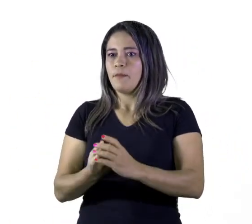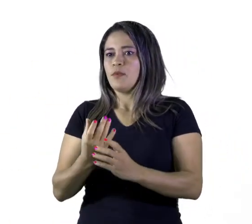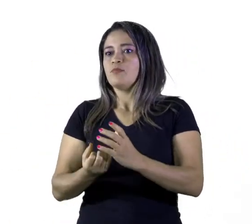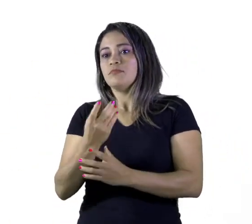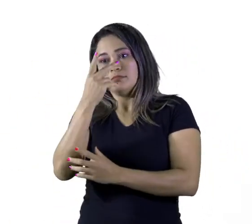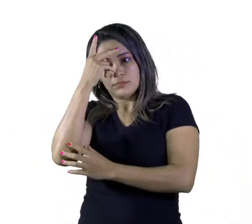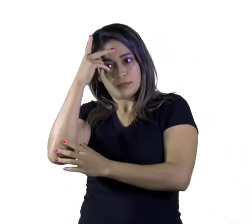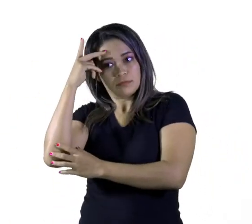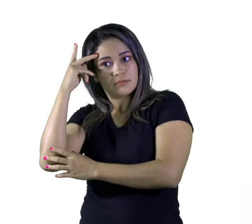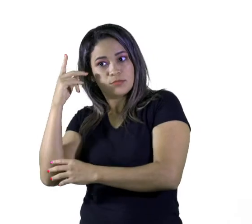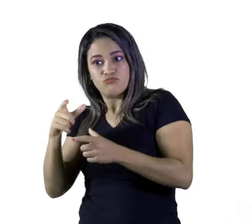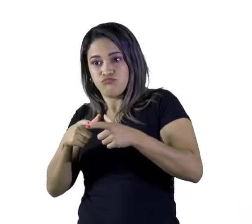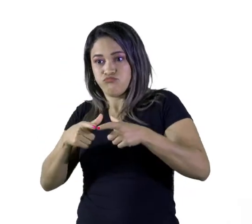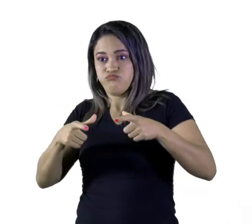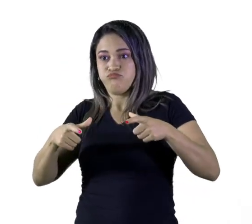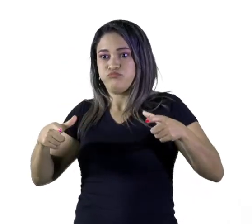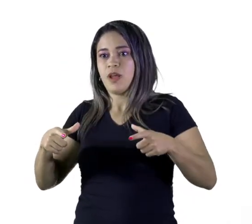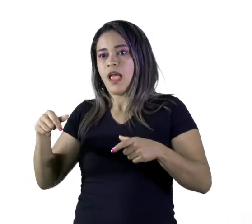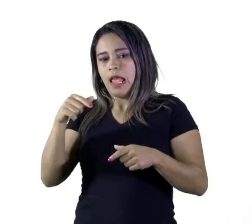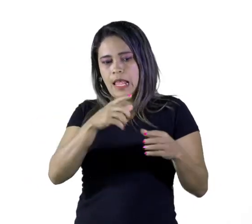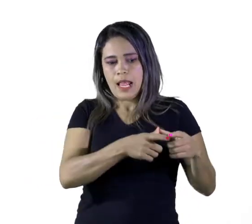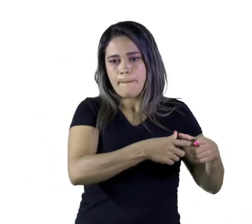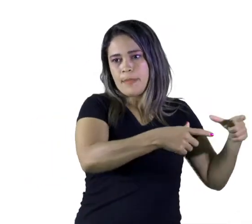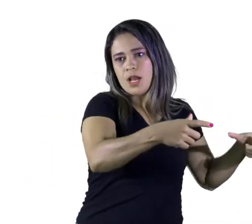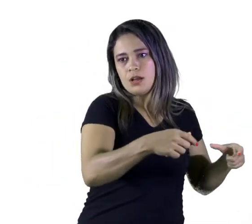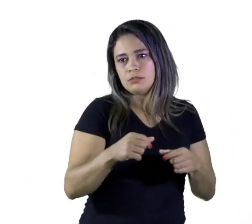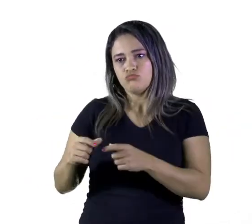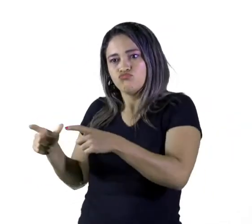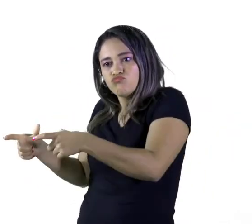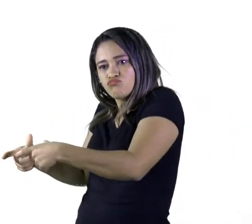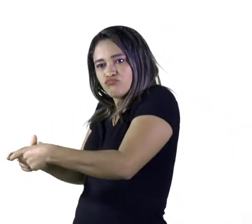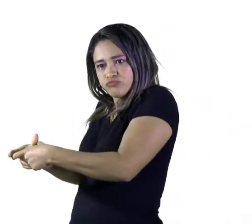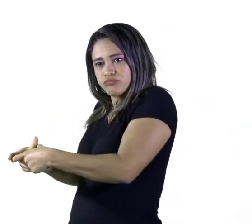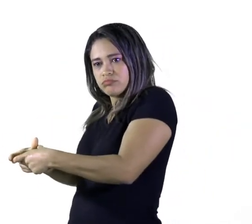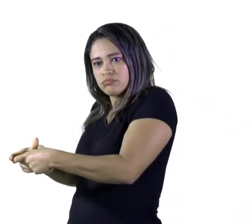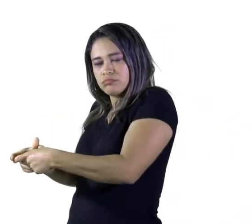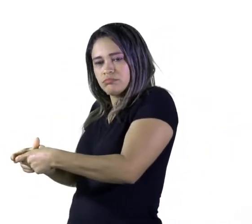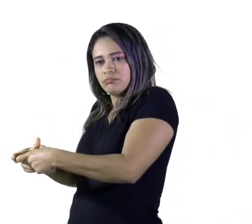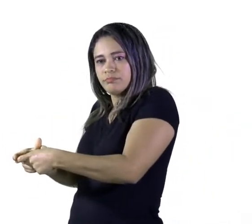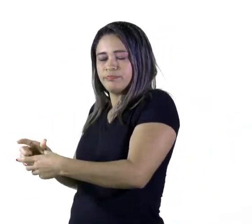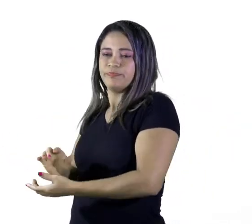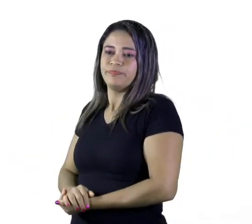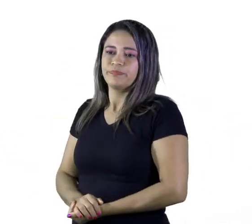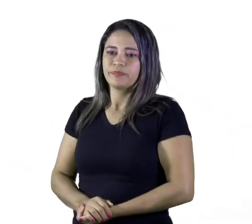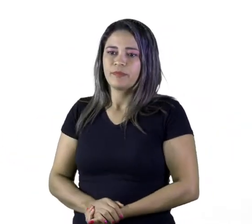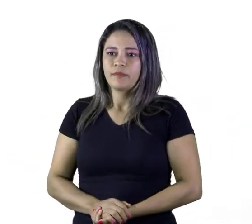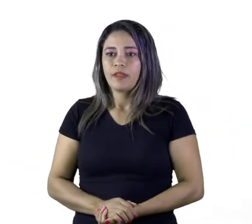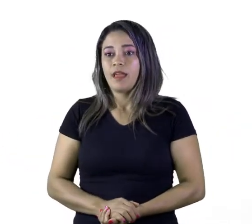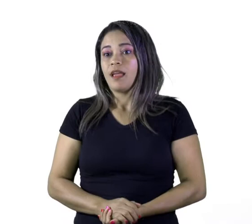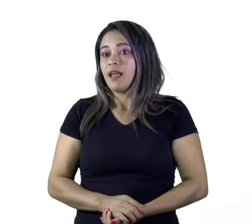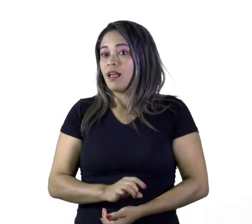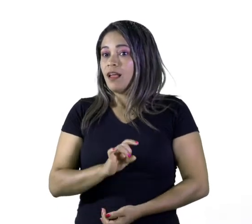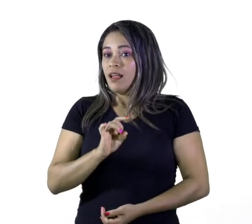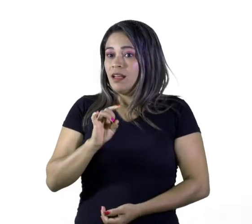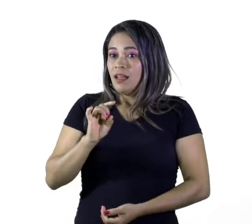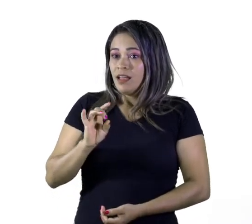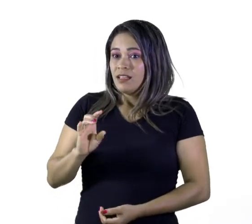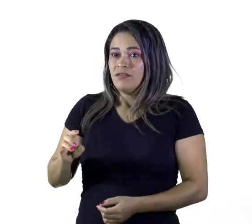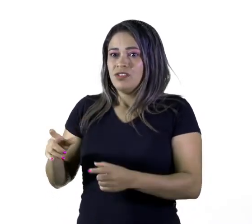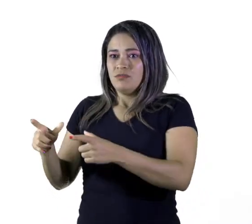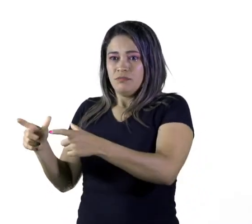maior, enquanto a população rural é sempre menor, são sempre poucos. Cada vez menos a